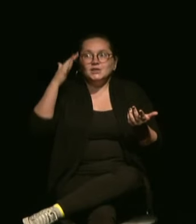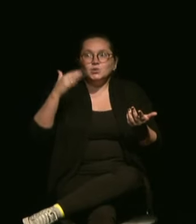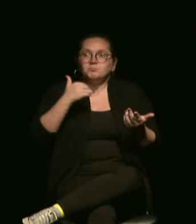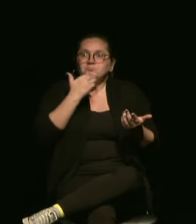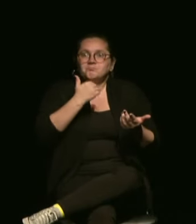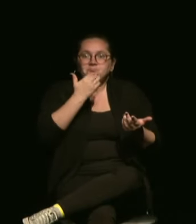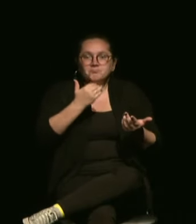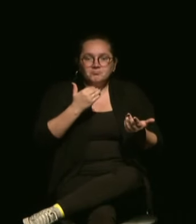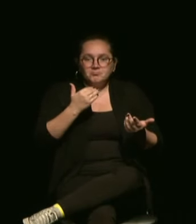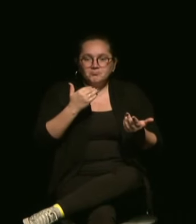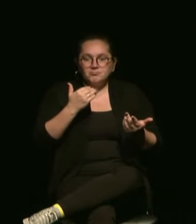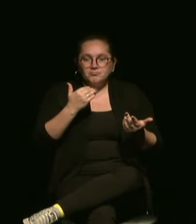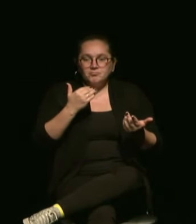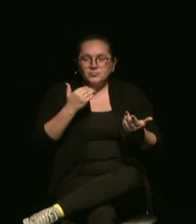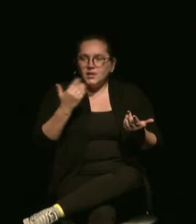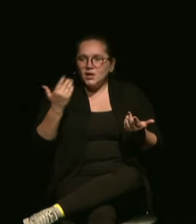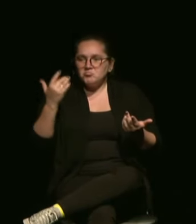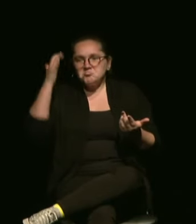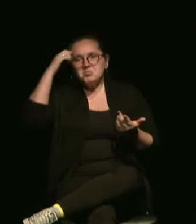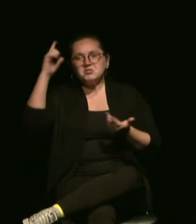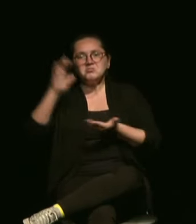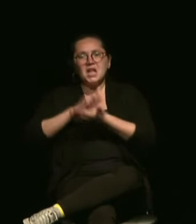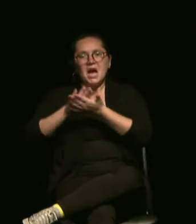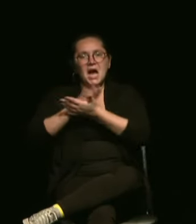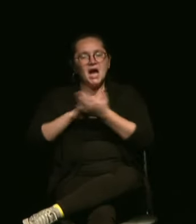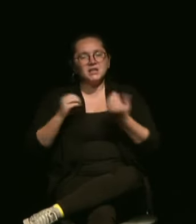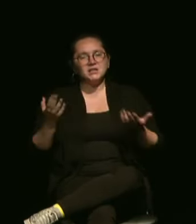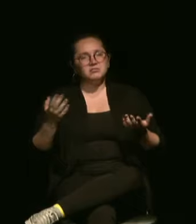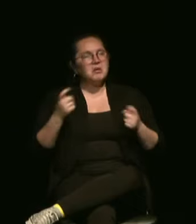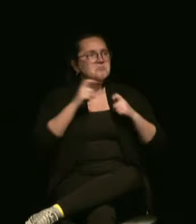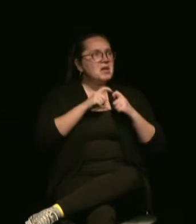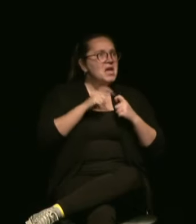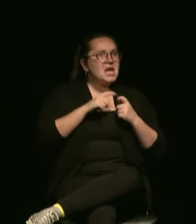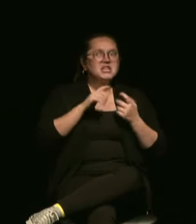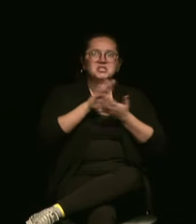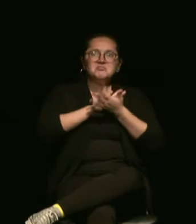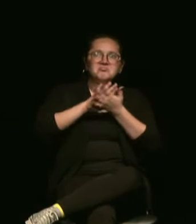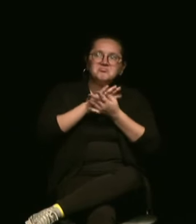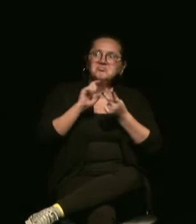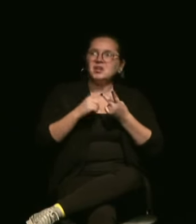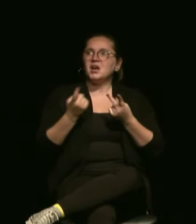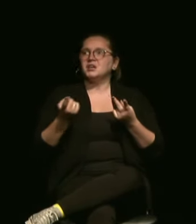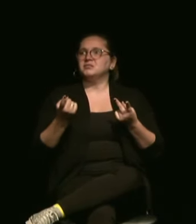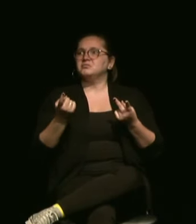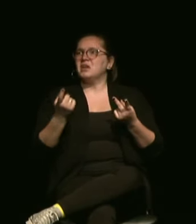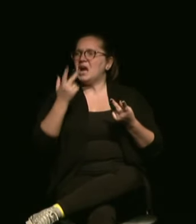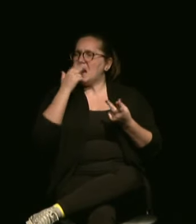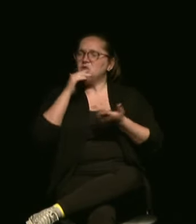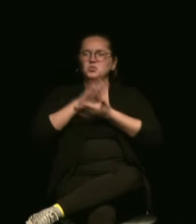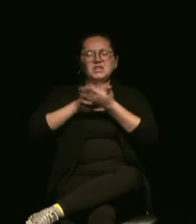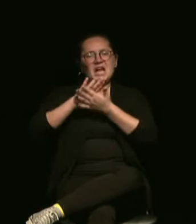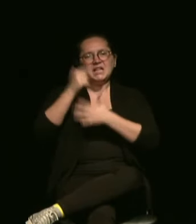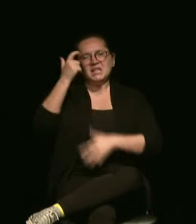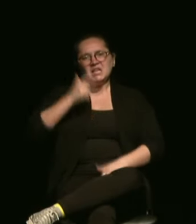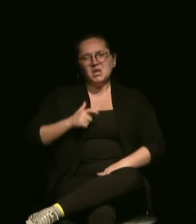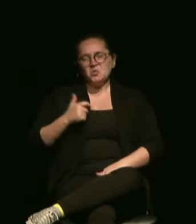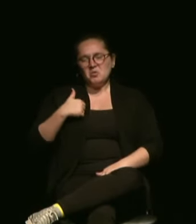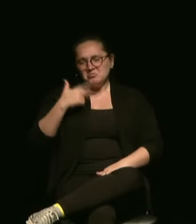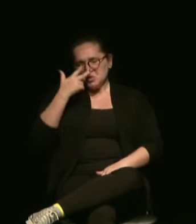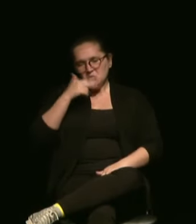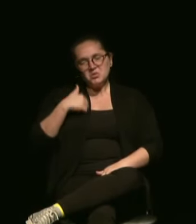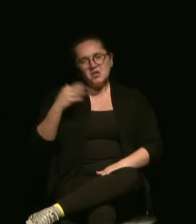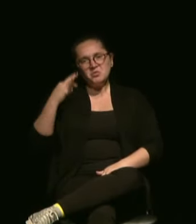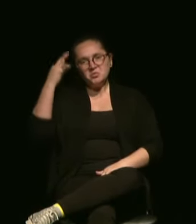eu não me imagino, na verdade, nada, assim. Não me imagino médica, não me imagino nada. Eu ainda não sei o que eu quero